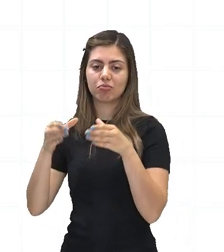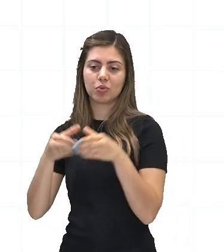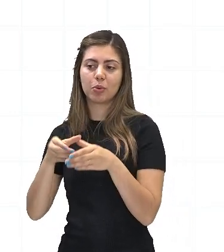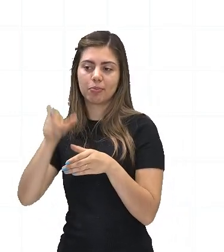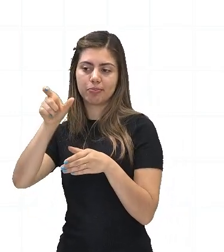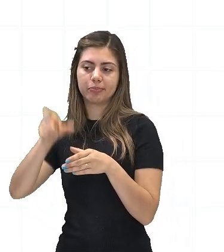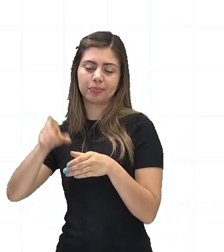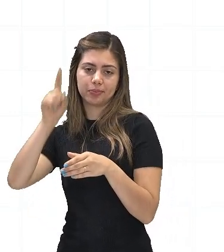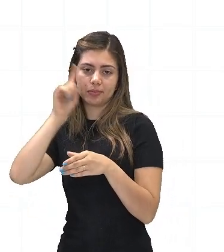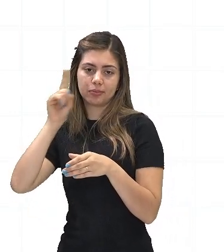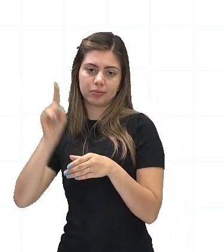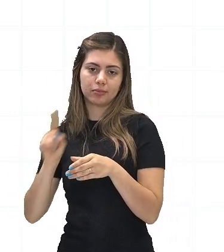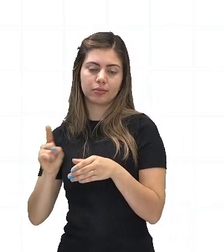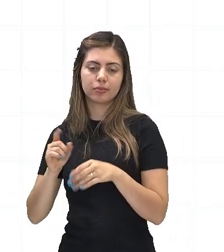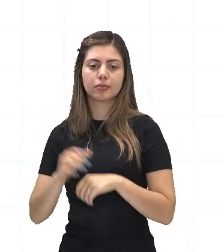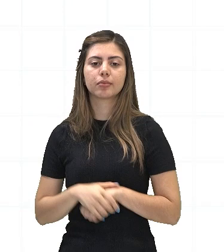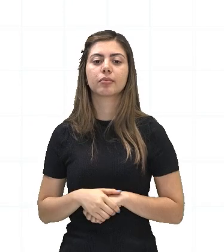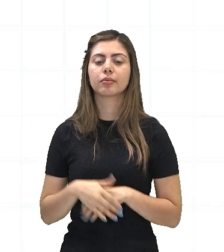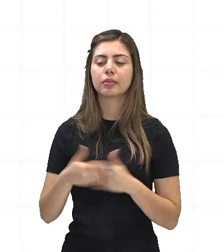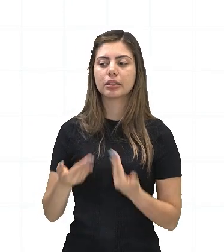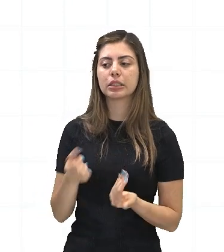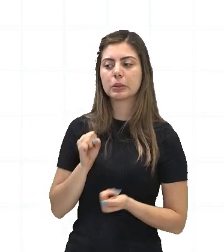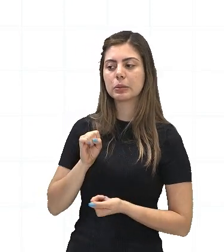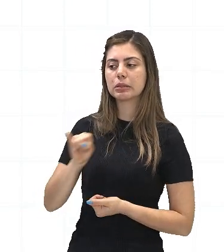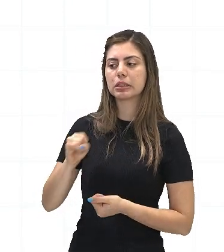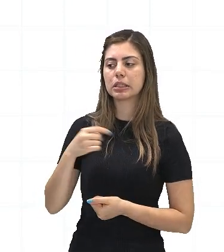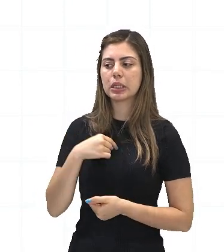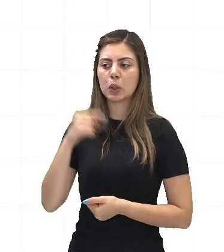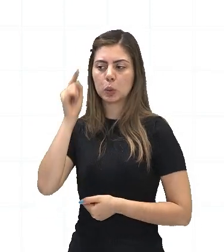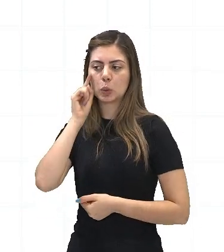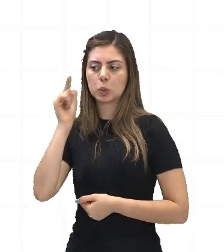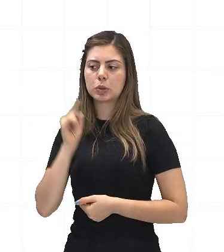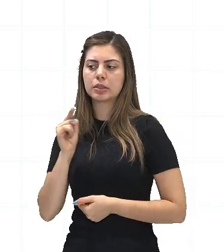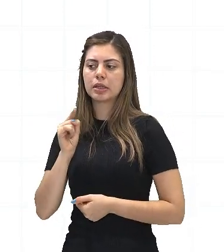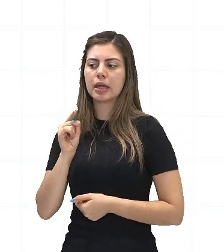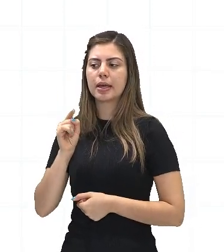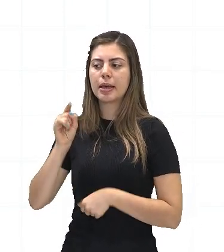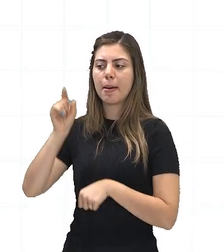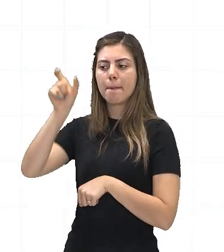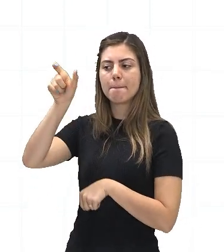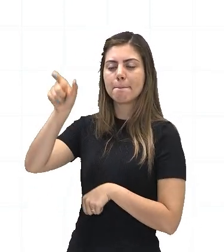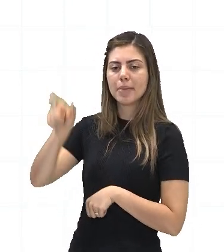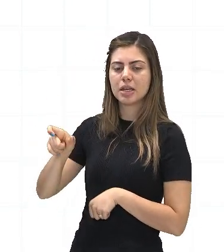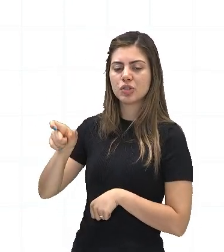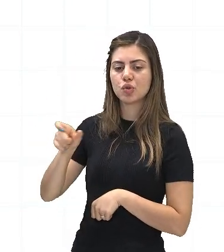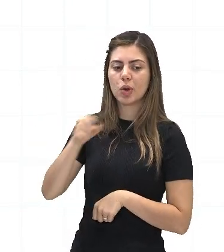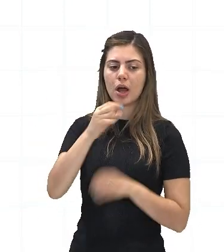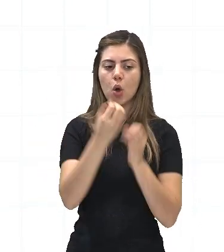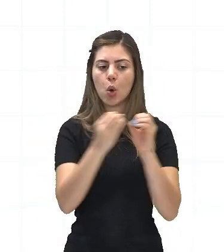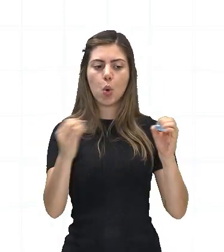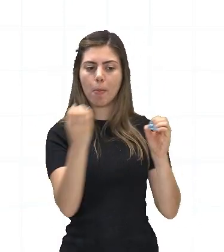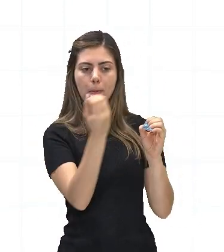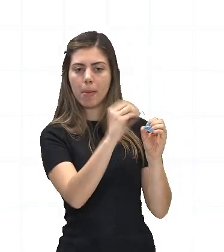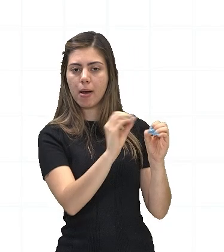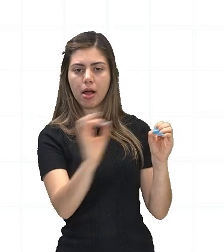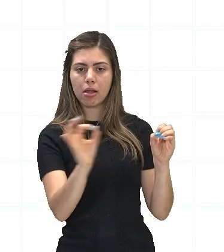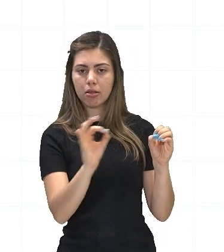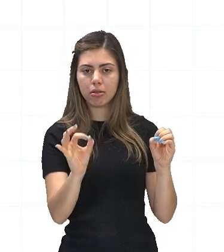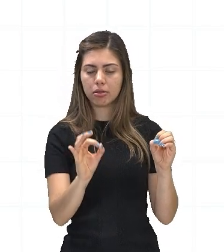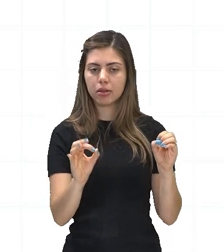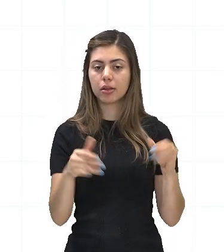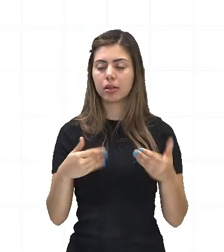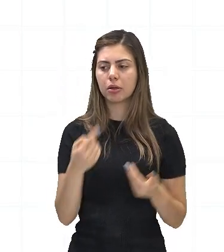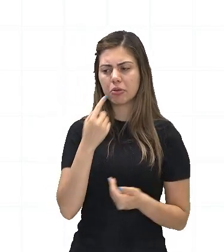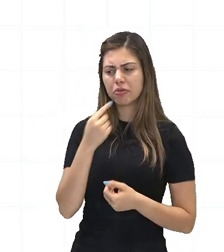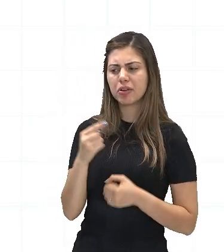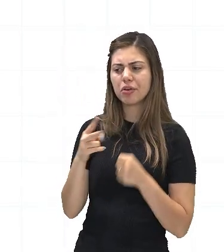eu observo que eu não consigo determinar o sujeito, ele não está escrito na minha oração, e ainda por cima eu observo que o verbo